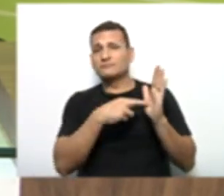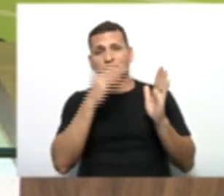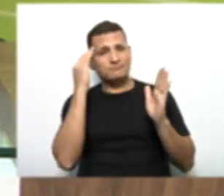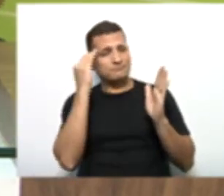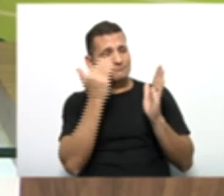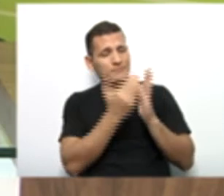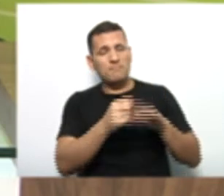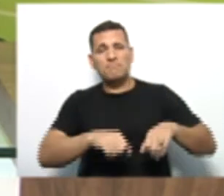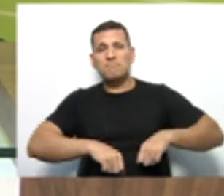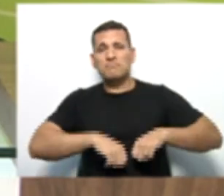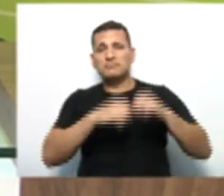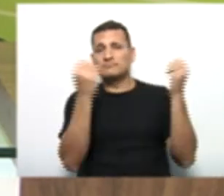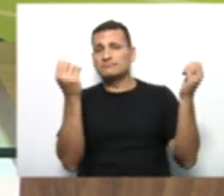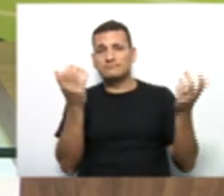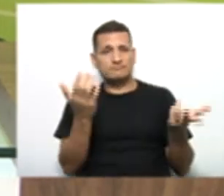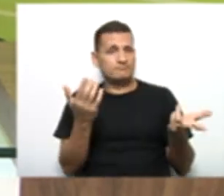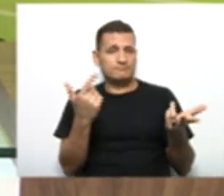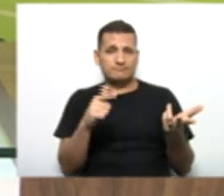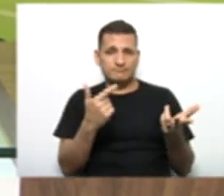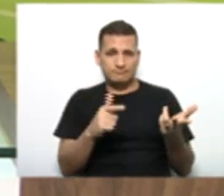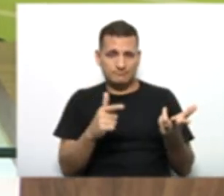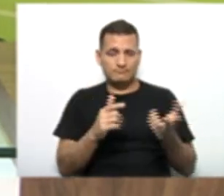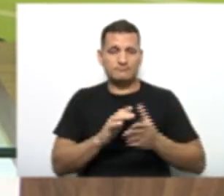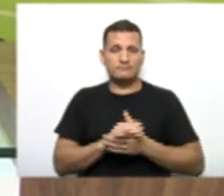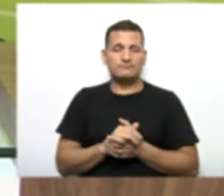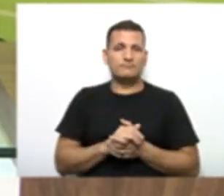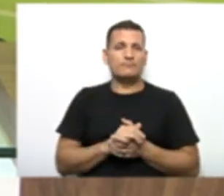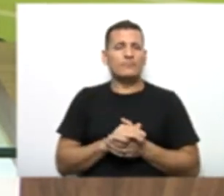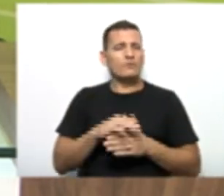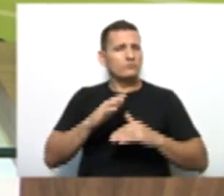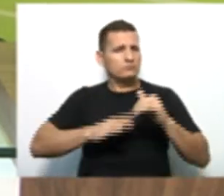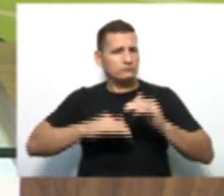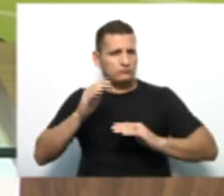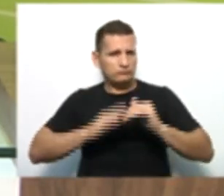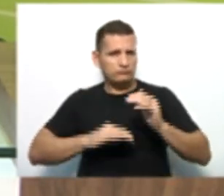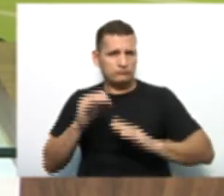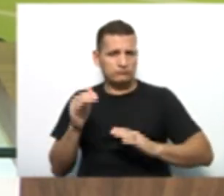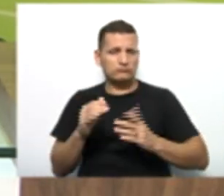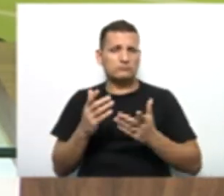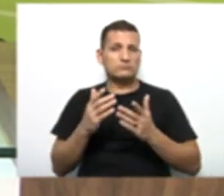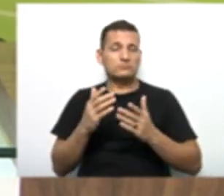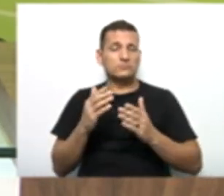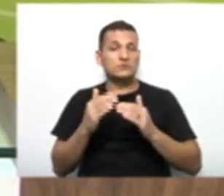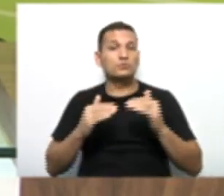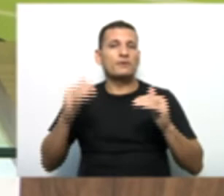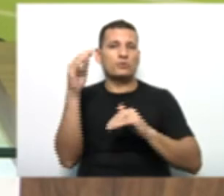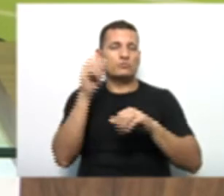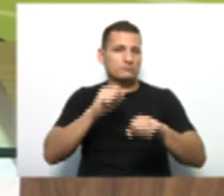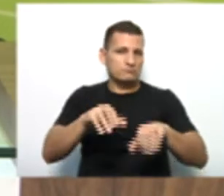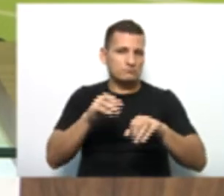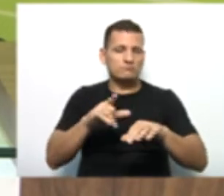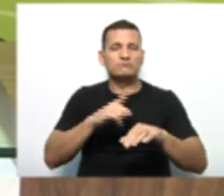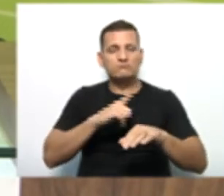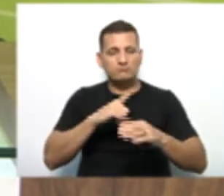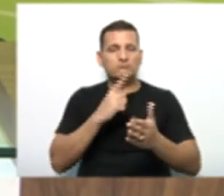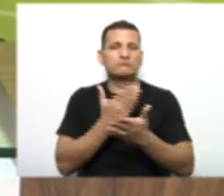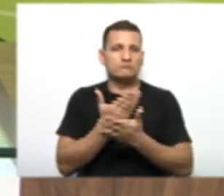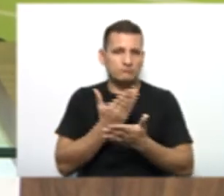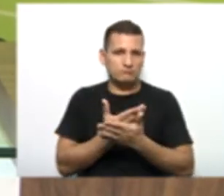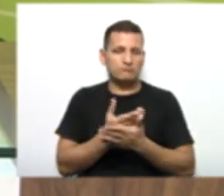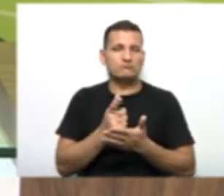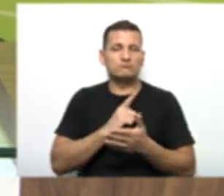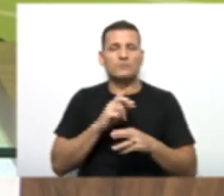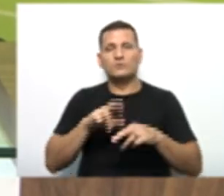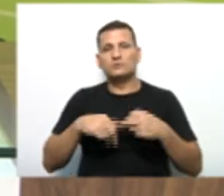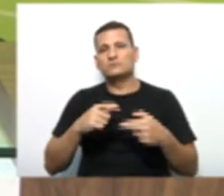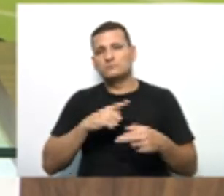que estava dentro do código de ética. E isso os profissionais estudam no ensino superior. É por isso que nós temos os conselhos